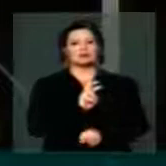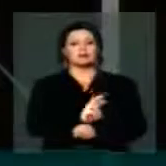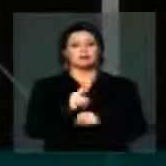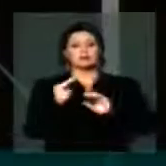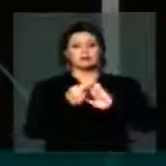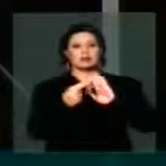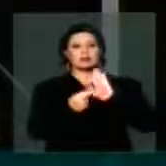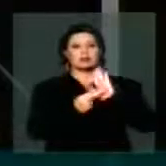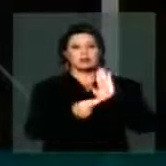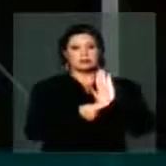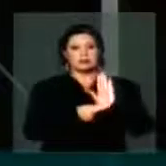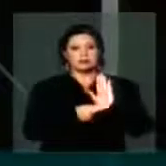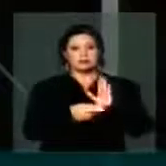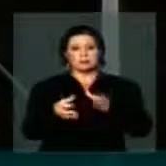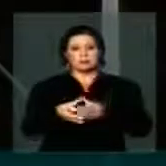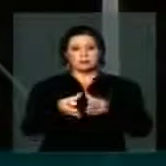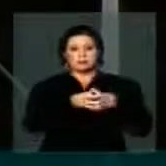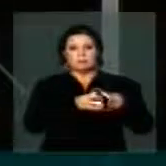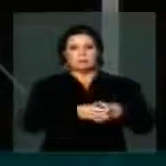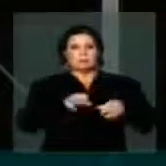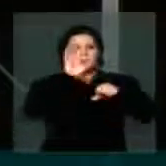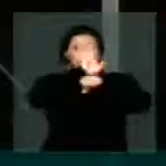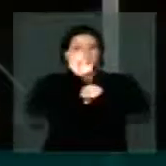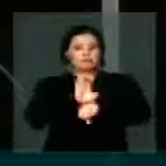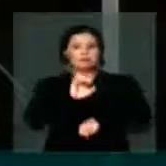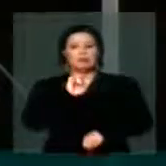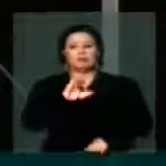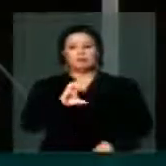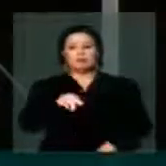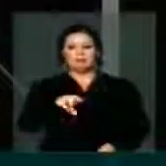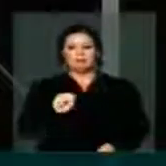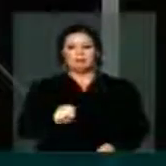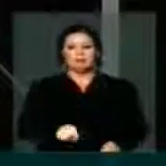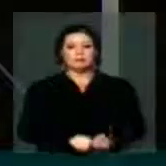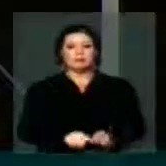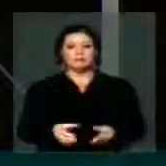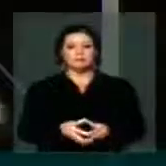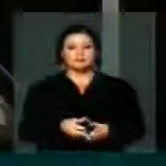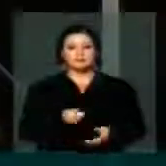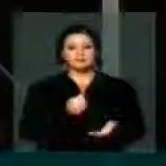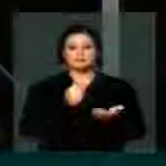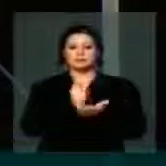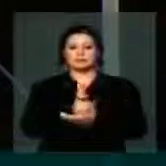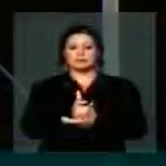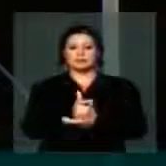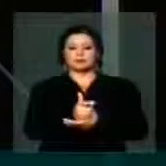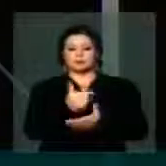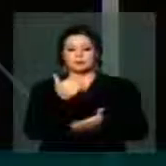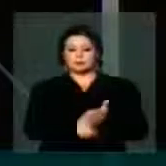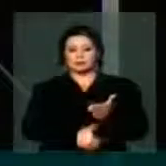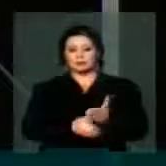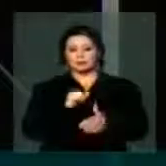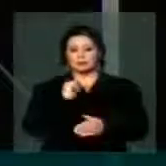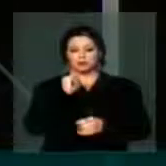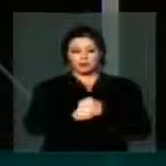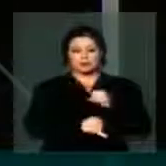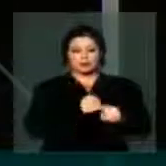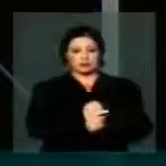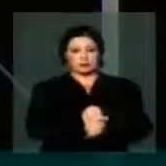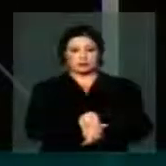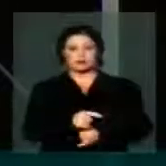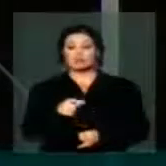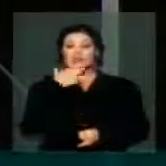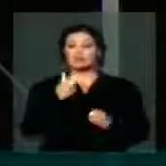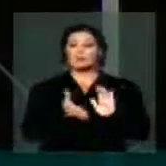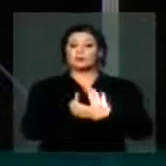mais justas para a partilha entre os estados do ICMS gerado pelos compras pela internet e outros meios não presenciais.